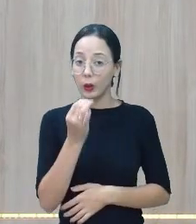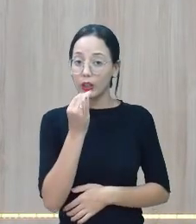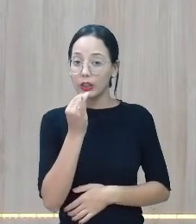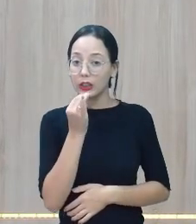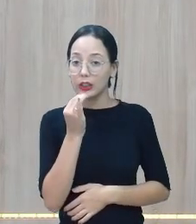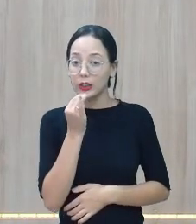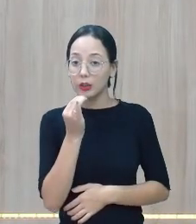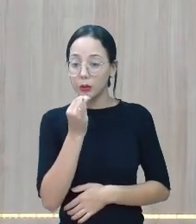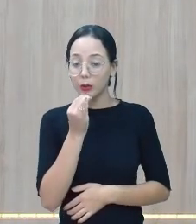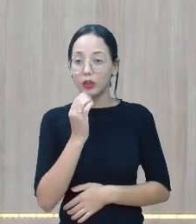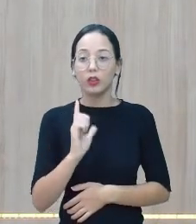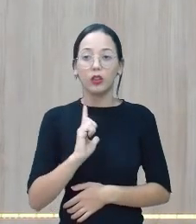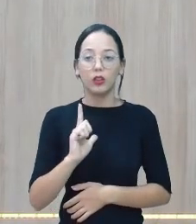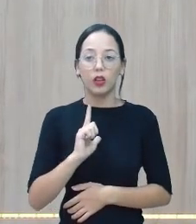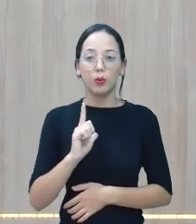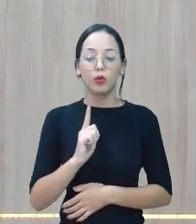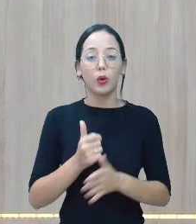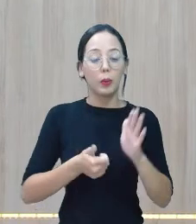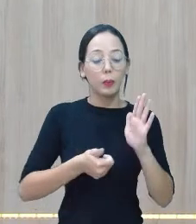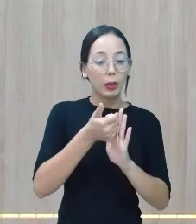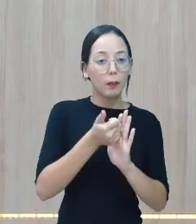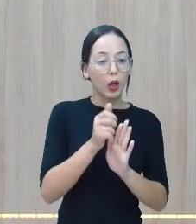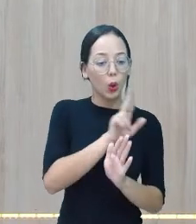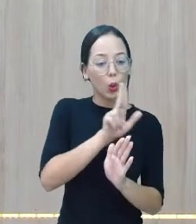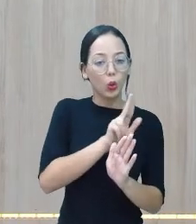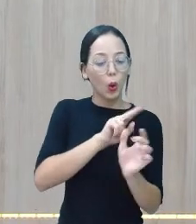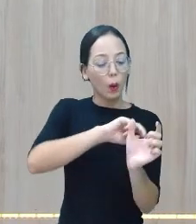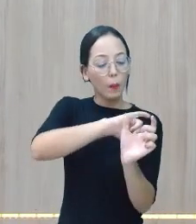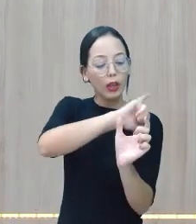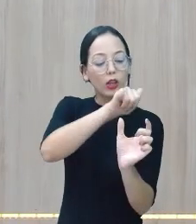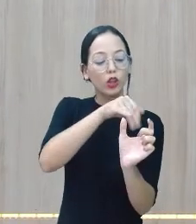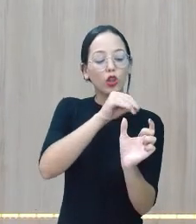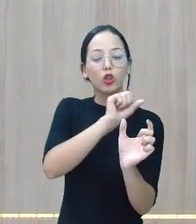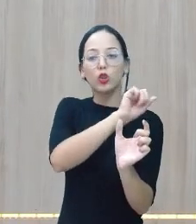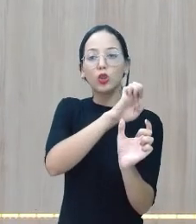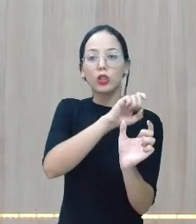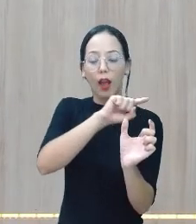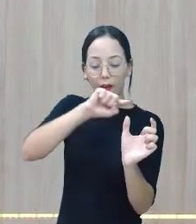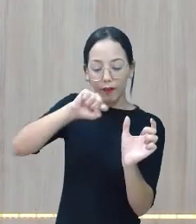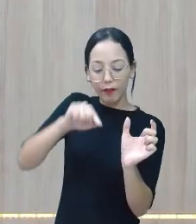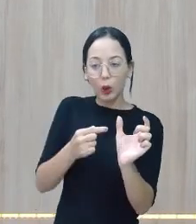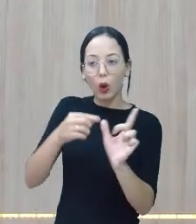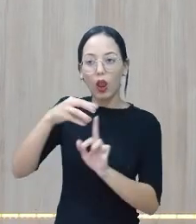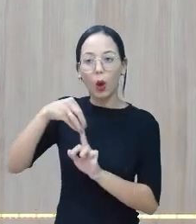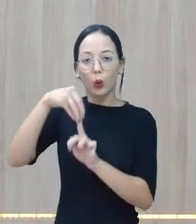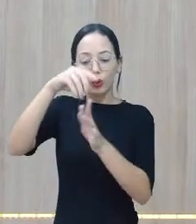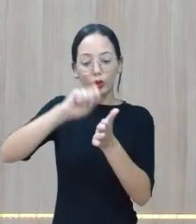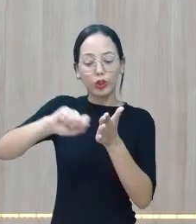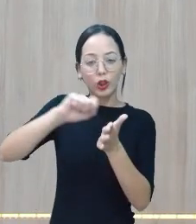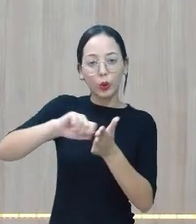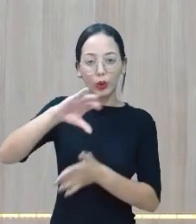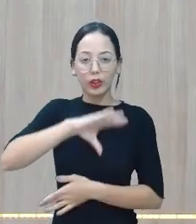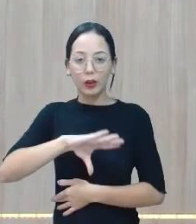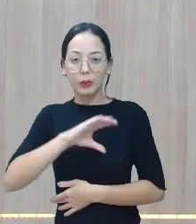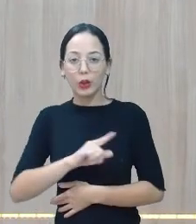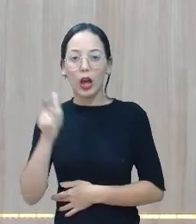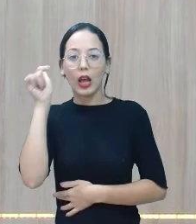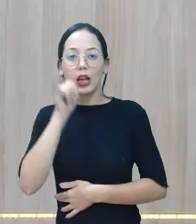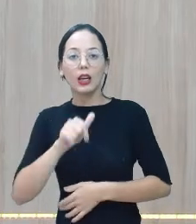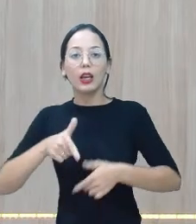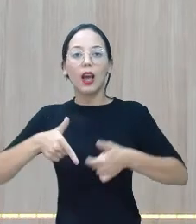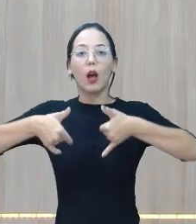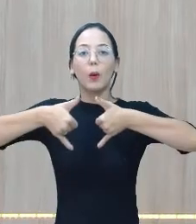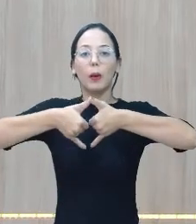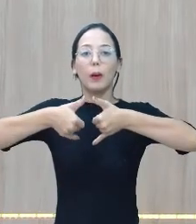aqui, nós temos primeiro José Saramago, único escritor de língua portuguesa a ganhar